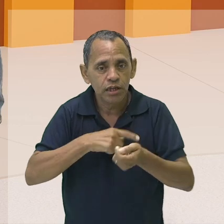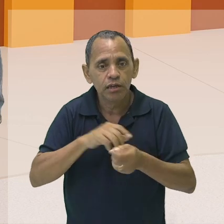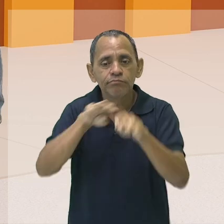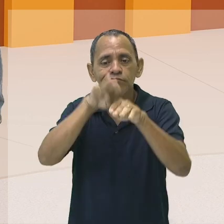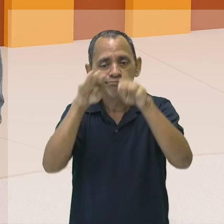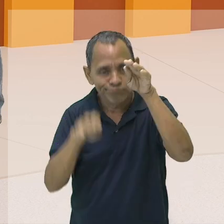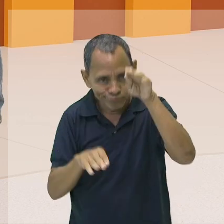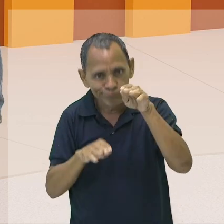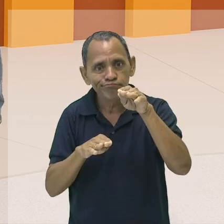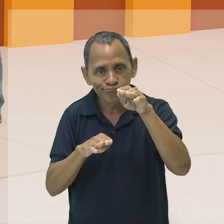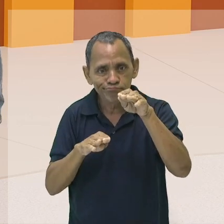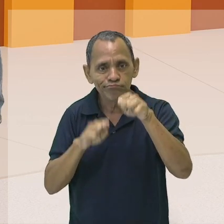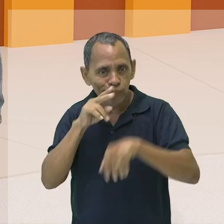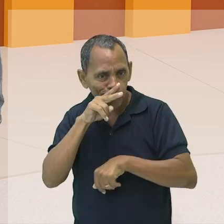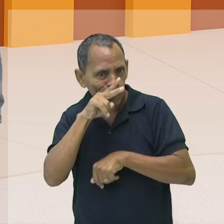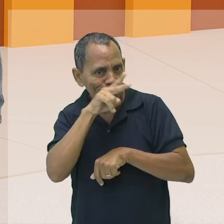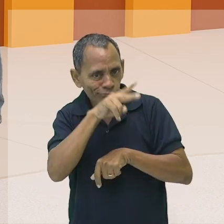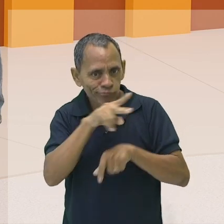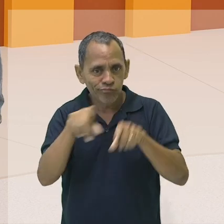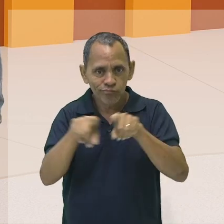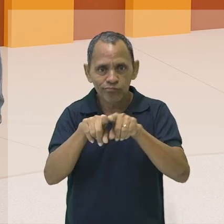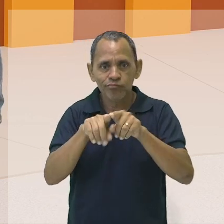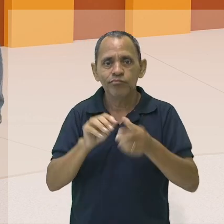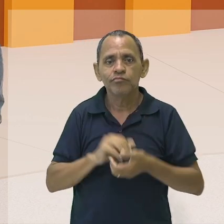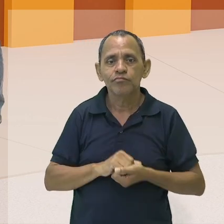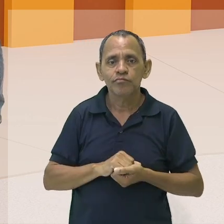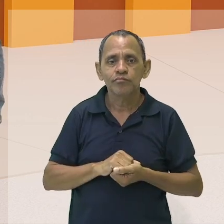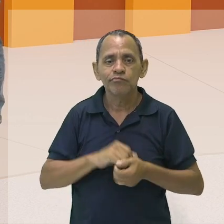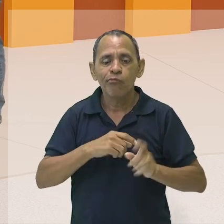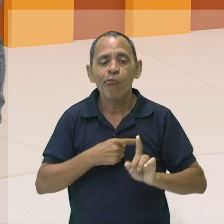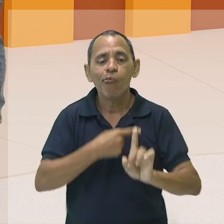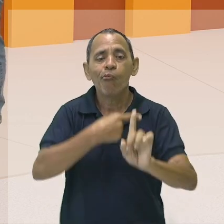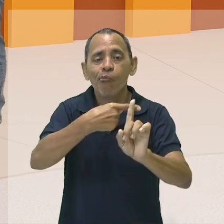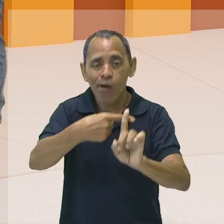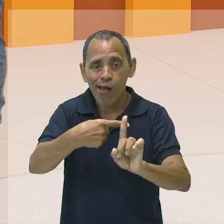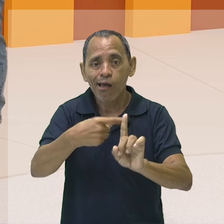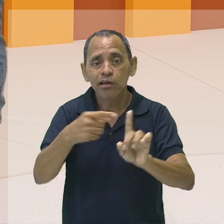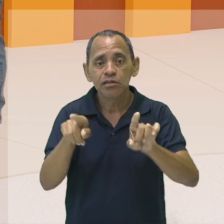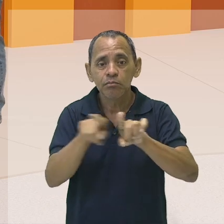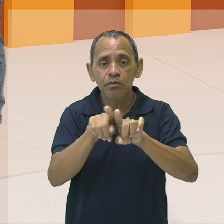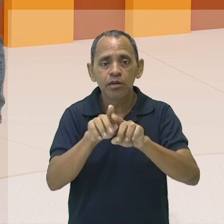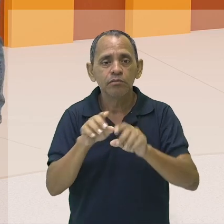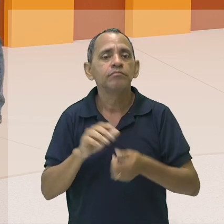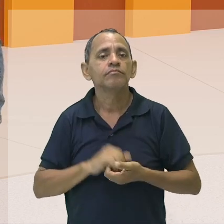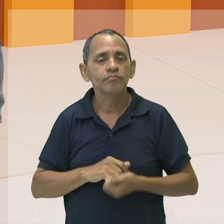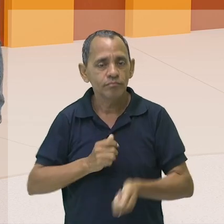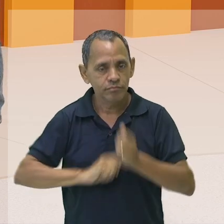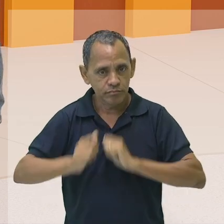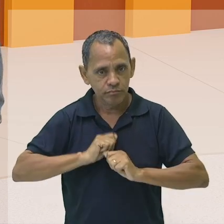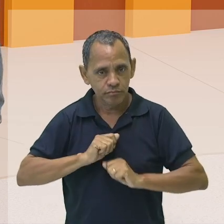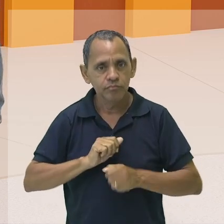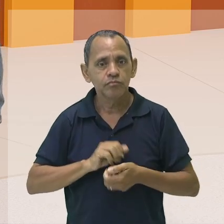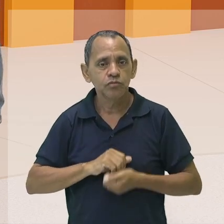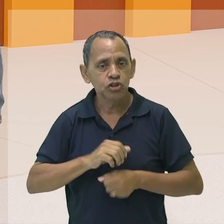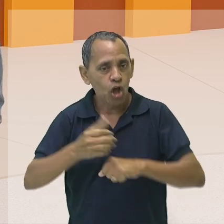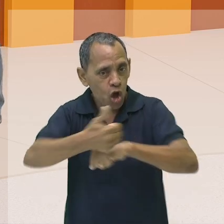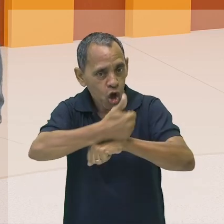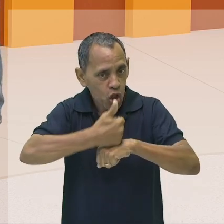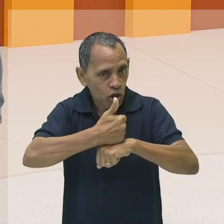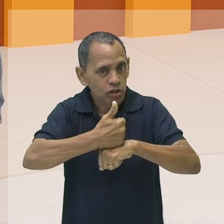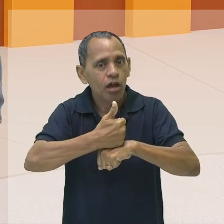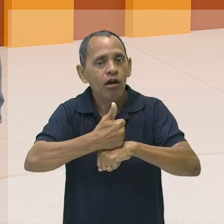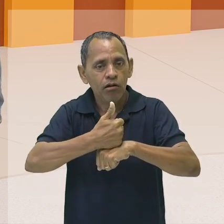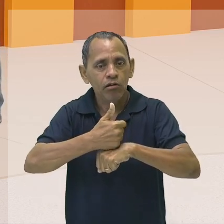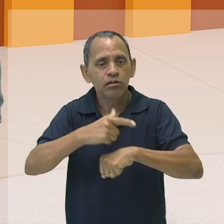acentue aí, né? Somado a isso, a economia colonial ela vai ser fincada na escravidão. Então, nós vamos